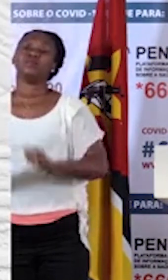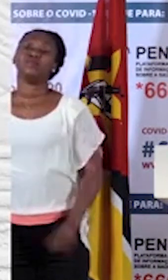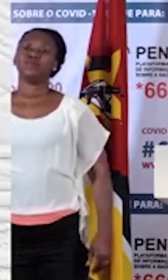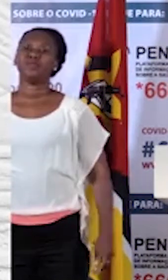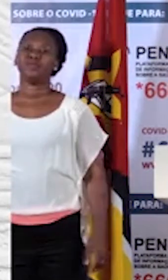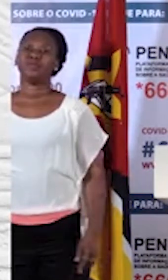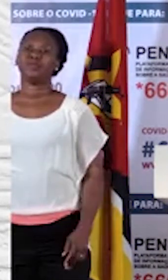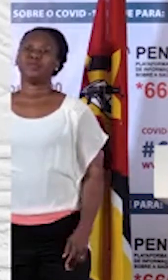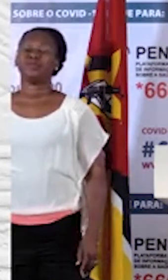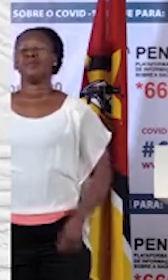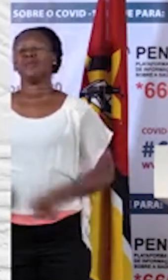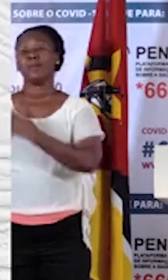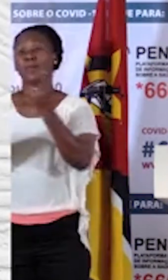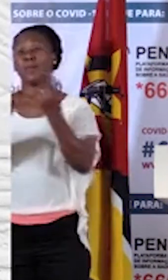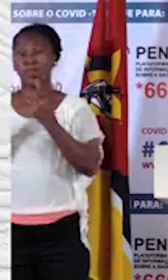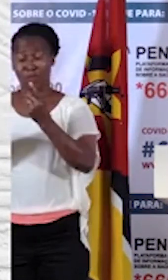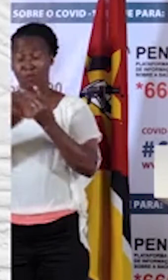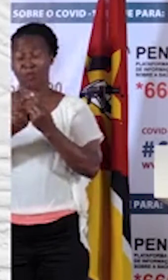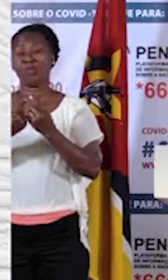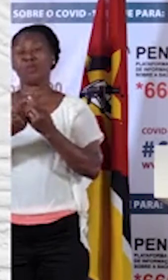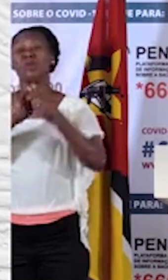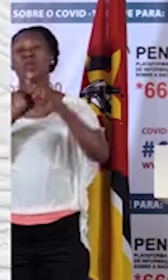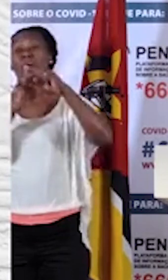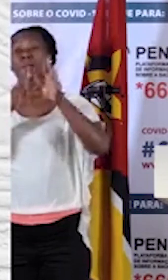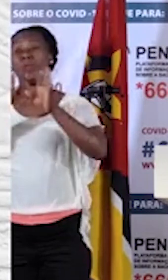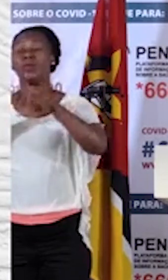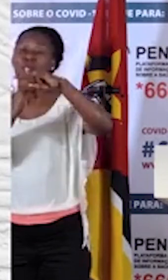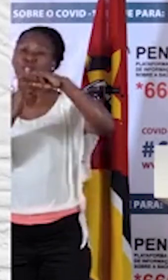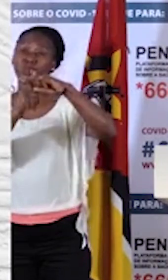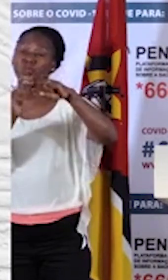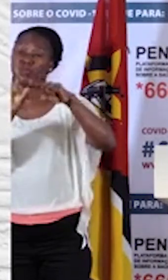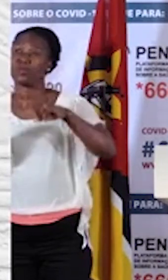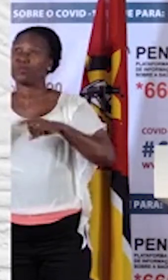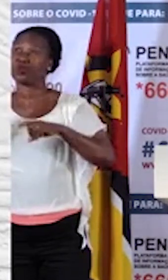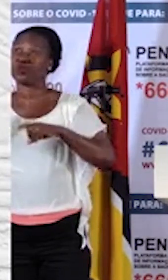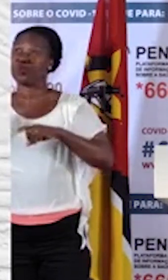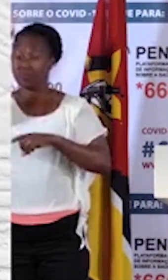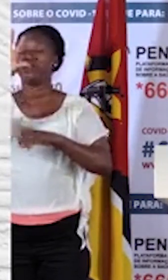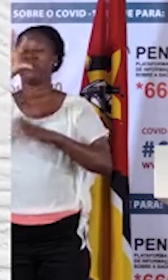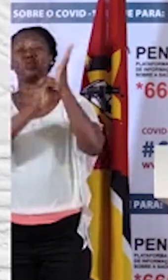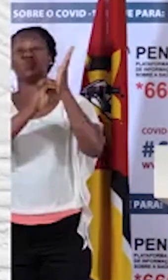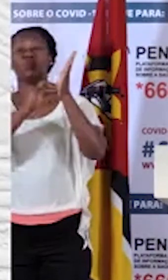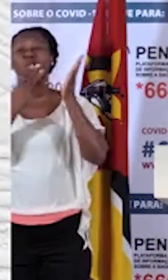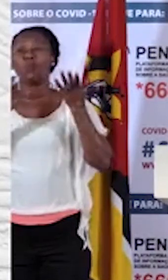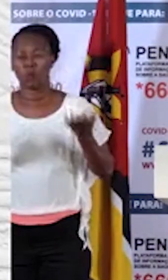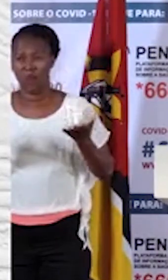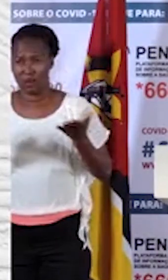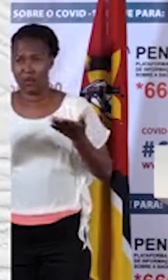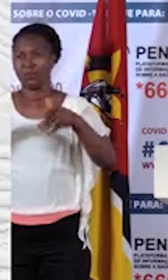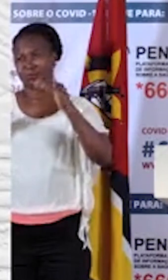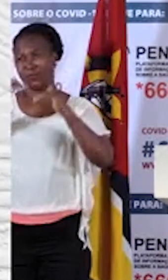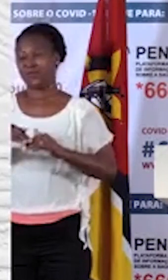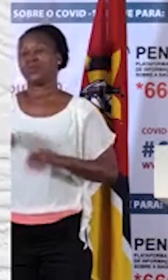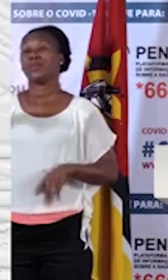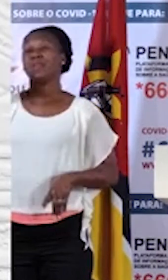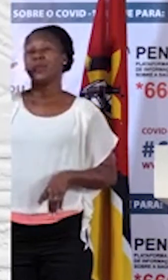A distribuição dos casos positivos por província é a seguinte. Continuamos com Cabo Delgado com mais